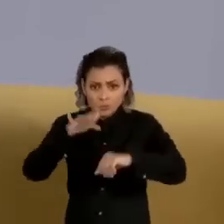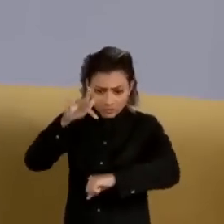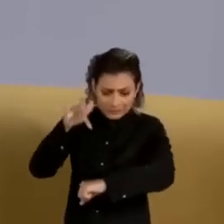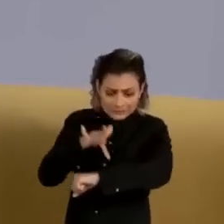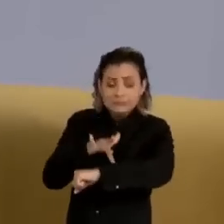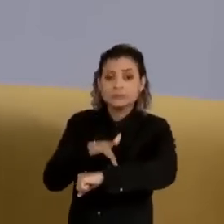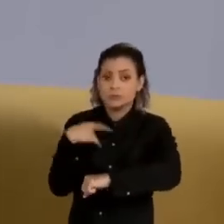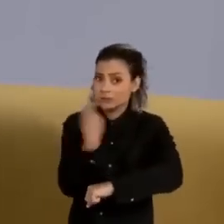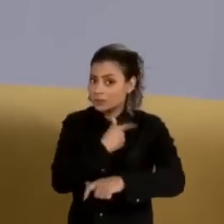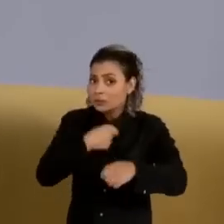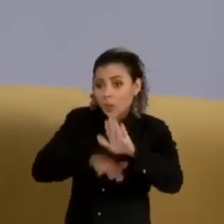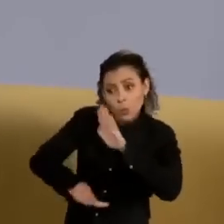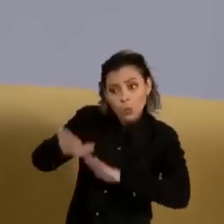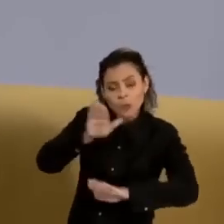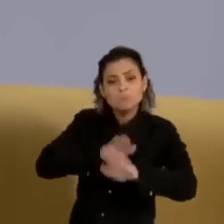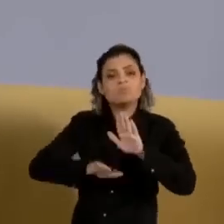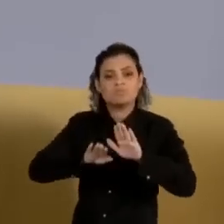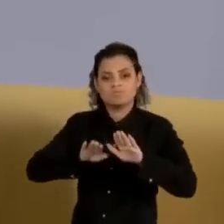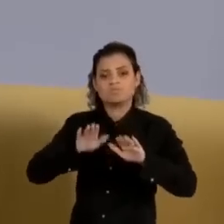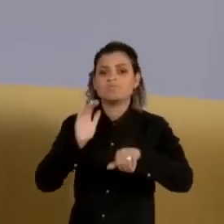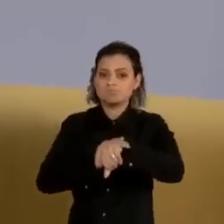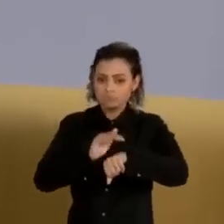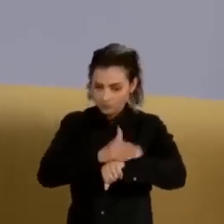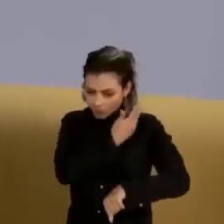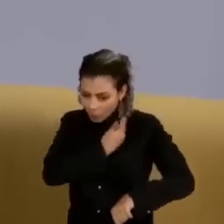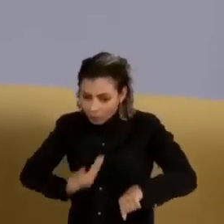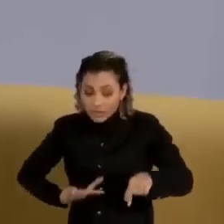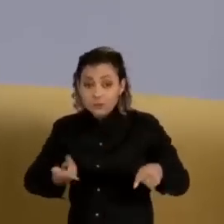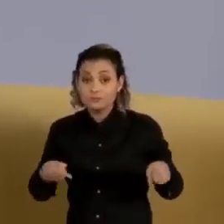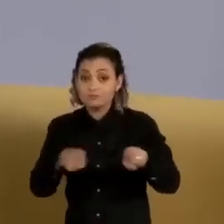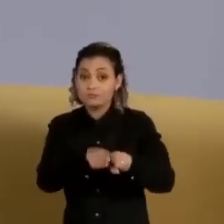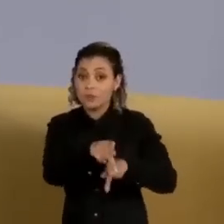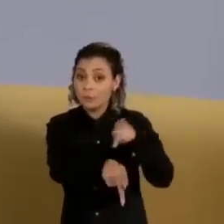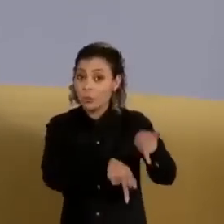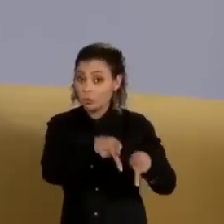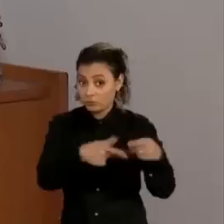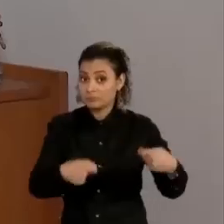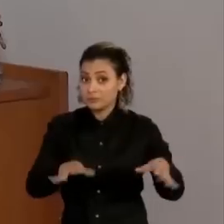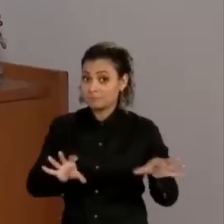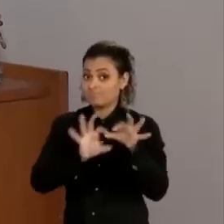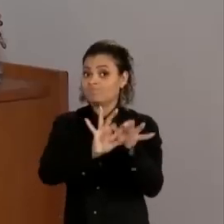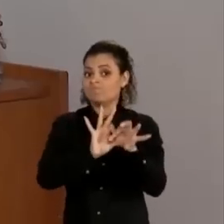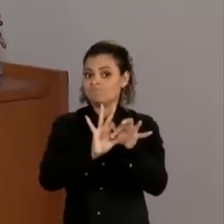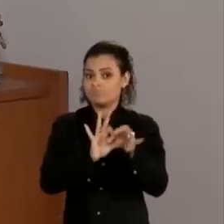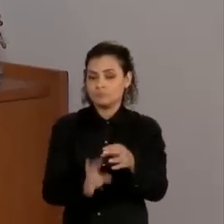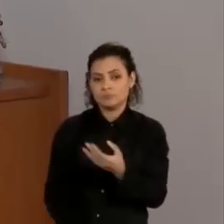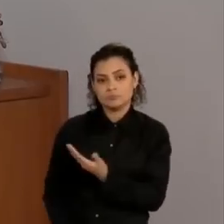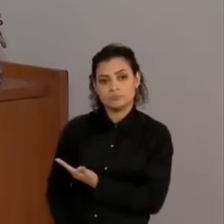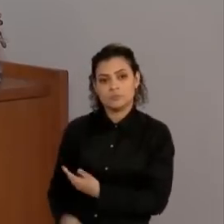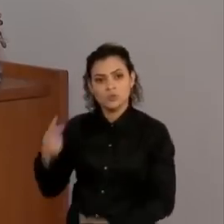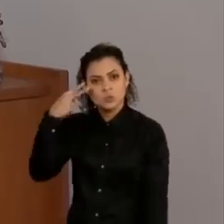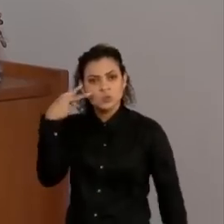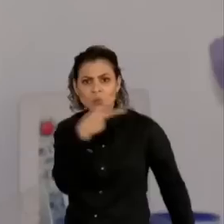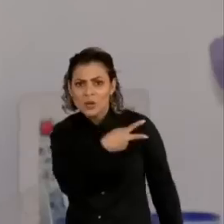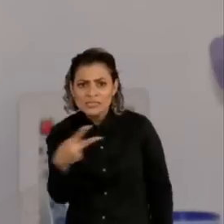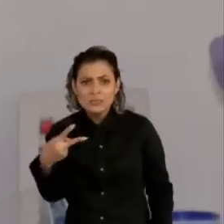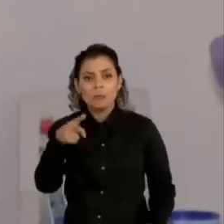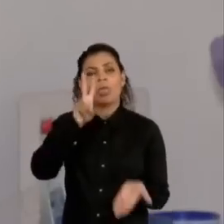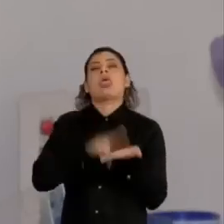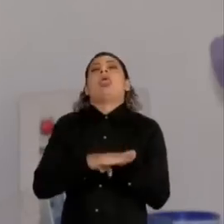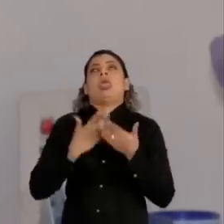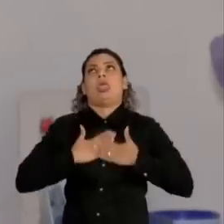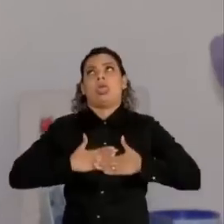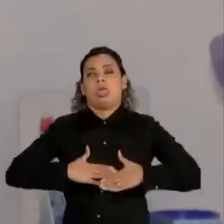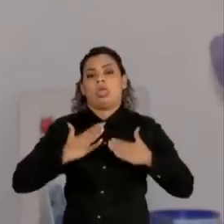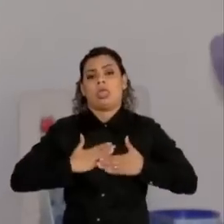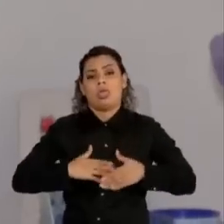da doença tem que ser feito pelo poder público em parceria com os cidadãos. Foram 2 semanas de repouso absoluto